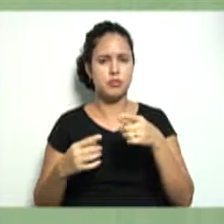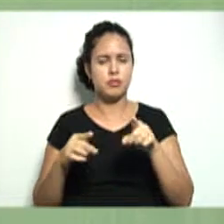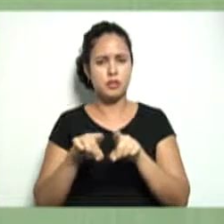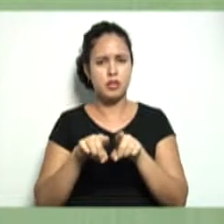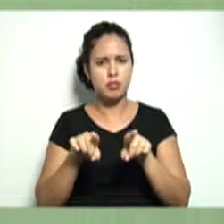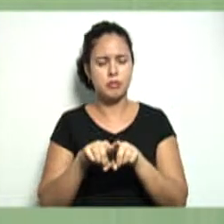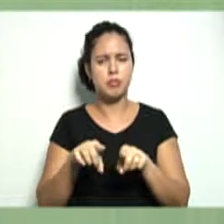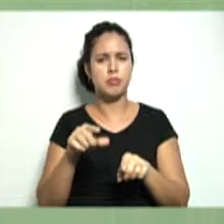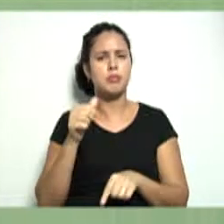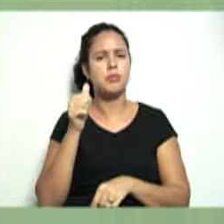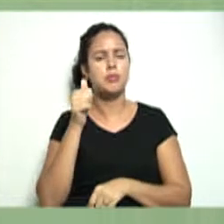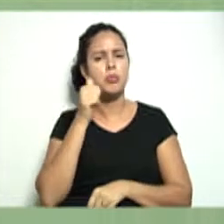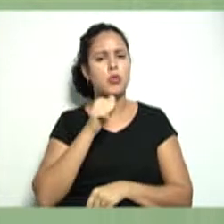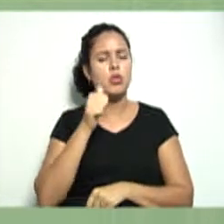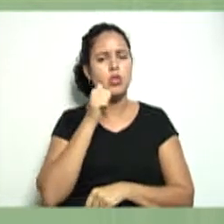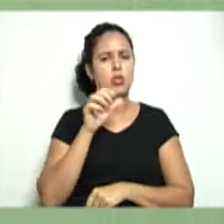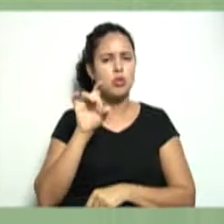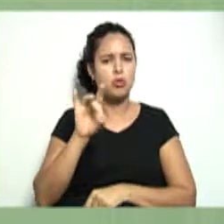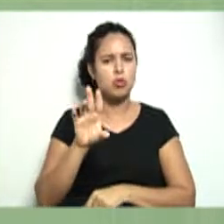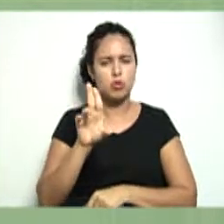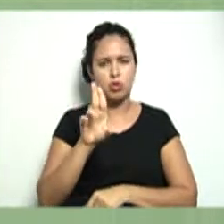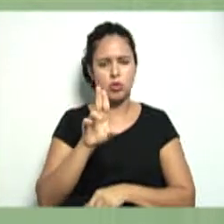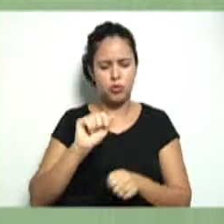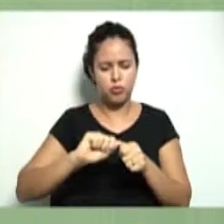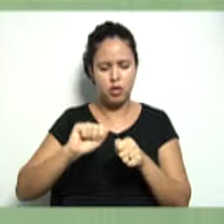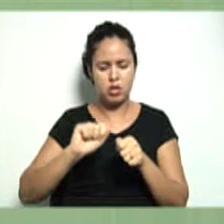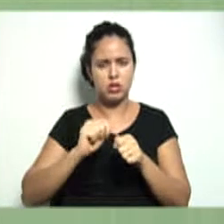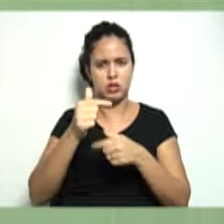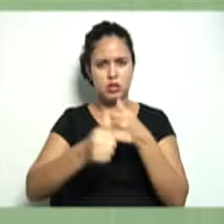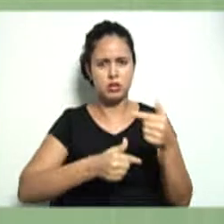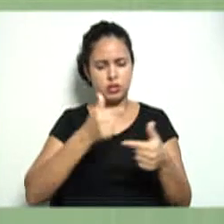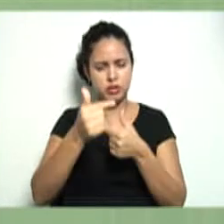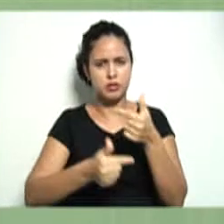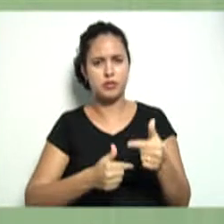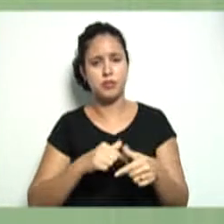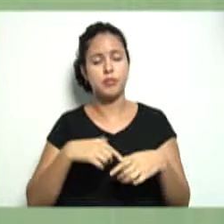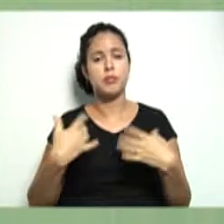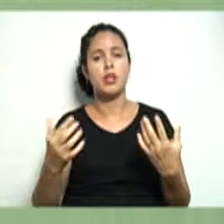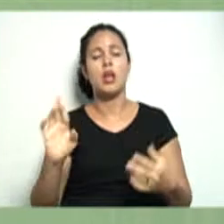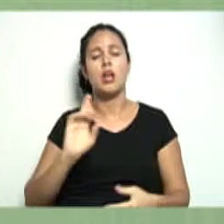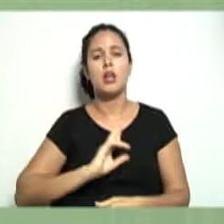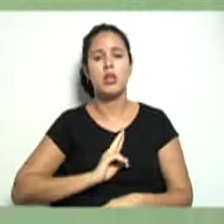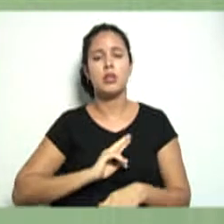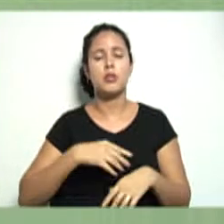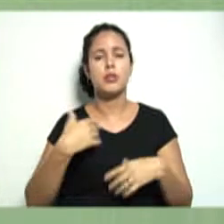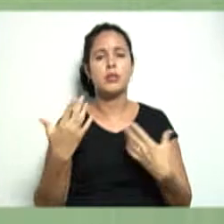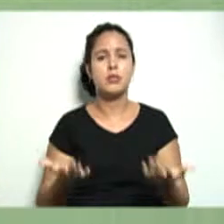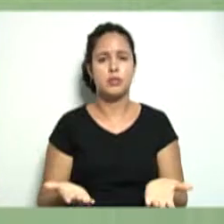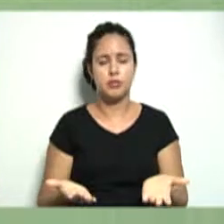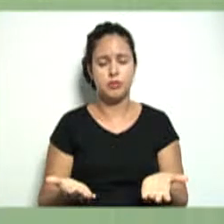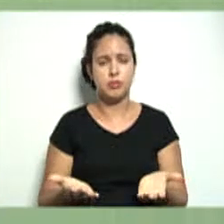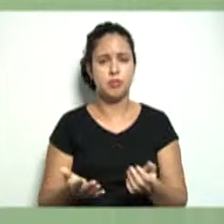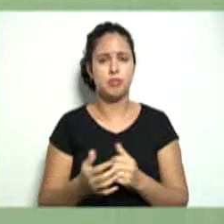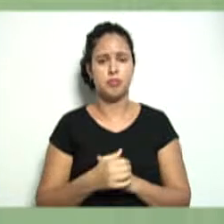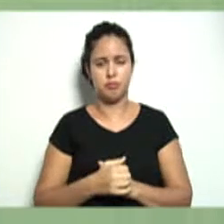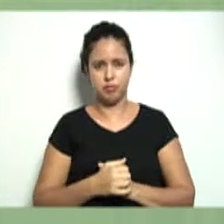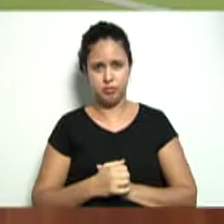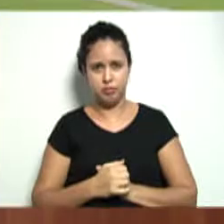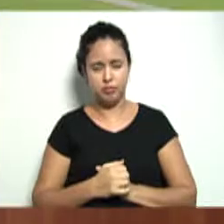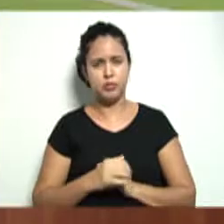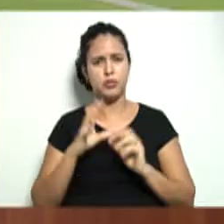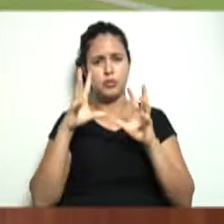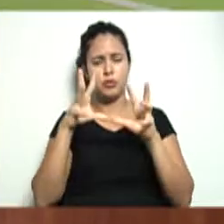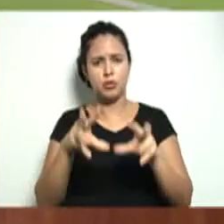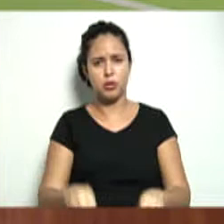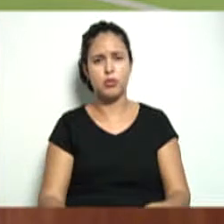por mulheres? Qual a resposta, professor, que está bombando aí no chat? Essa aqui também está...